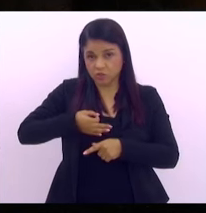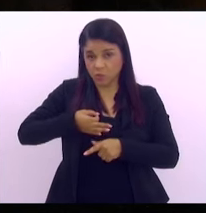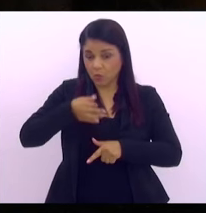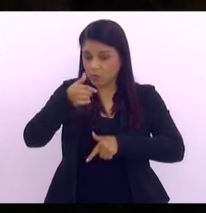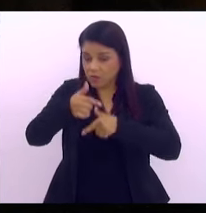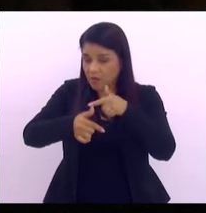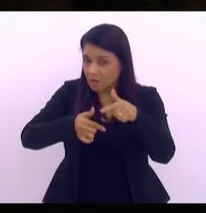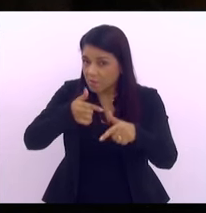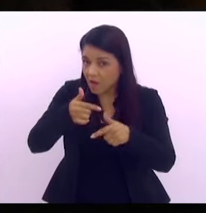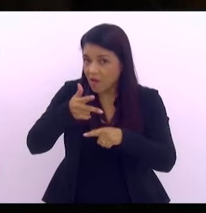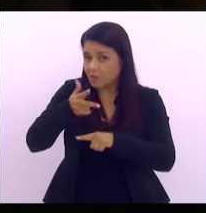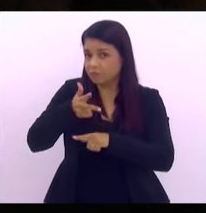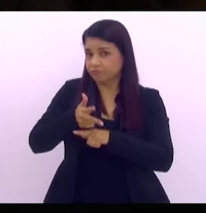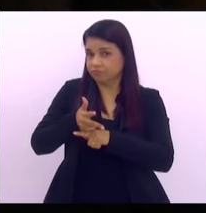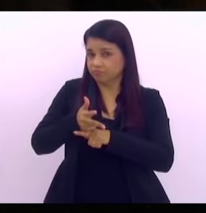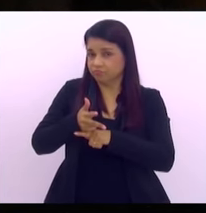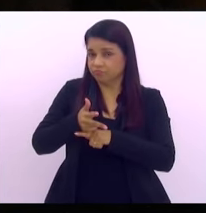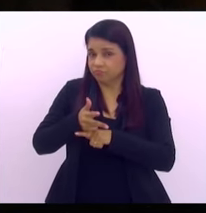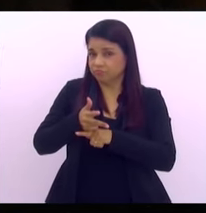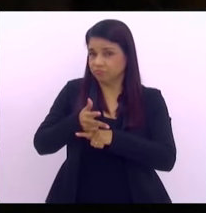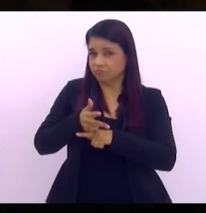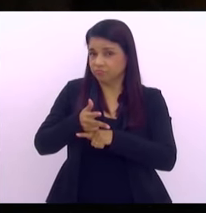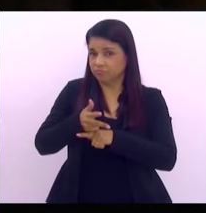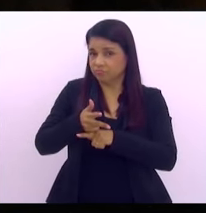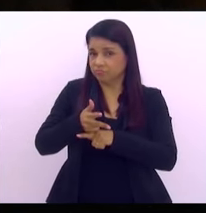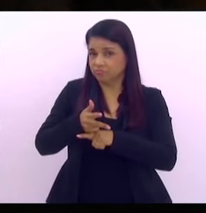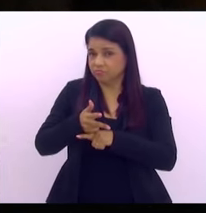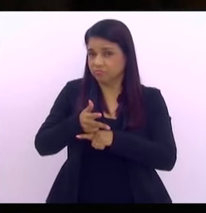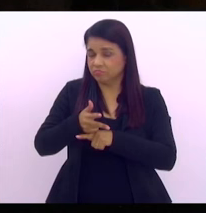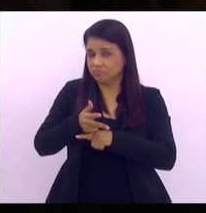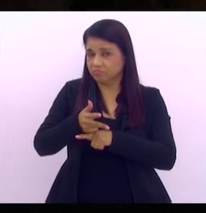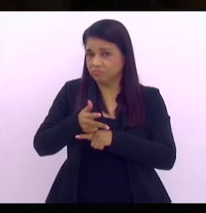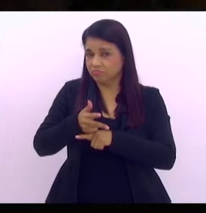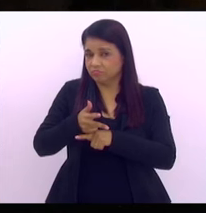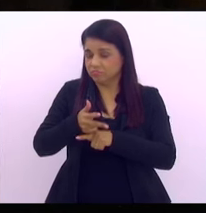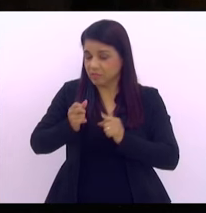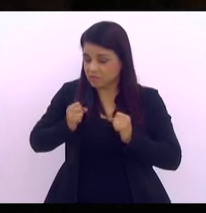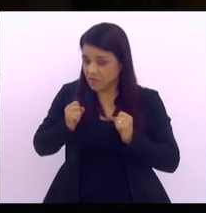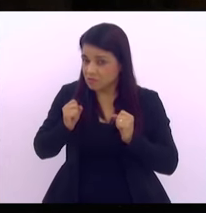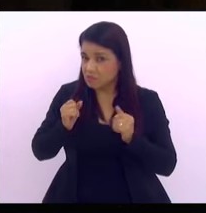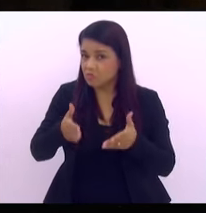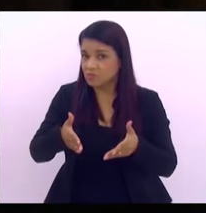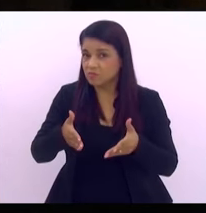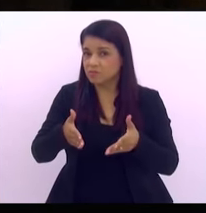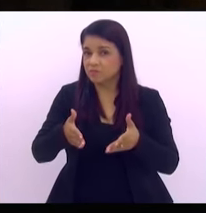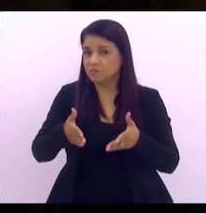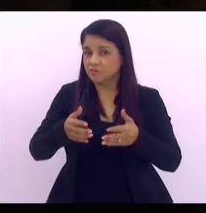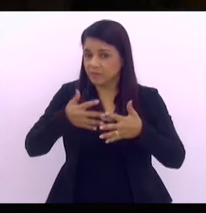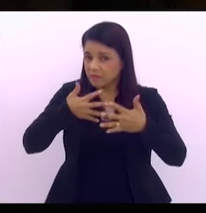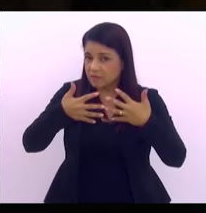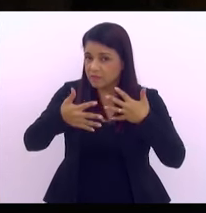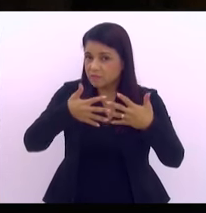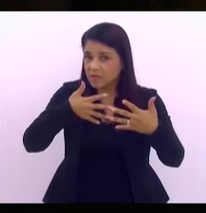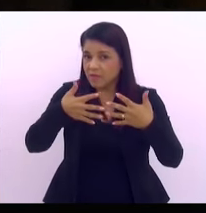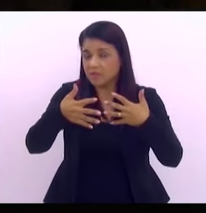Então, se é nas operações, aleluia, é transparência. Mas se não